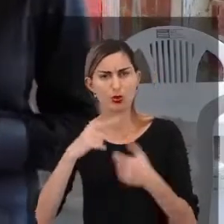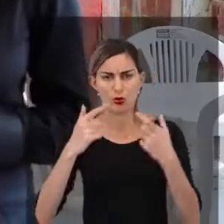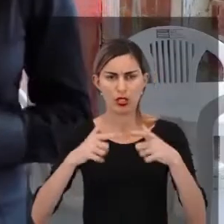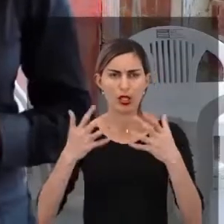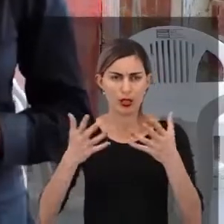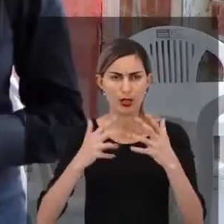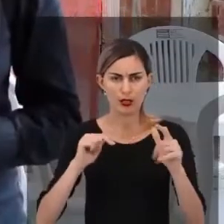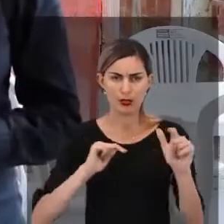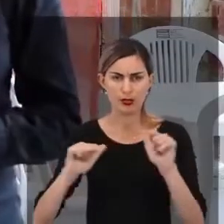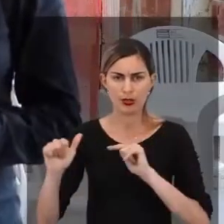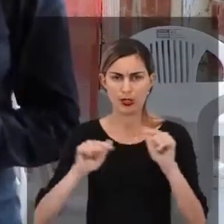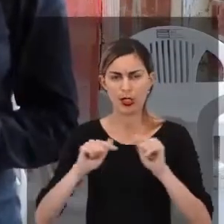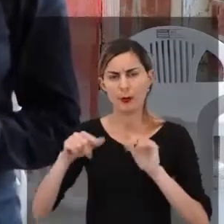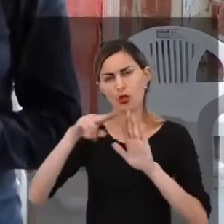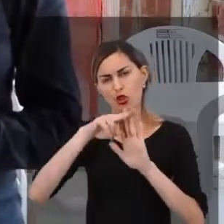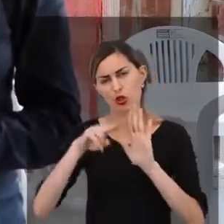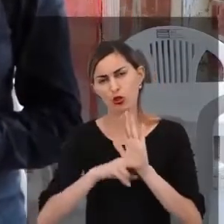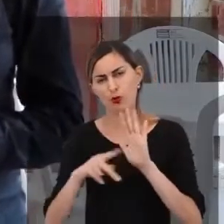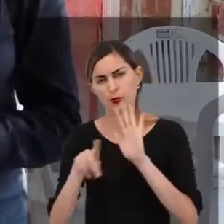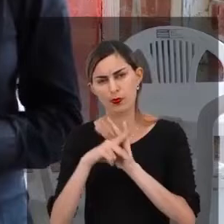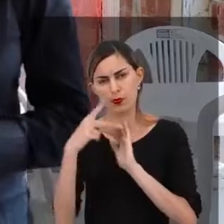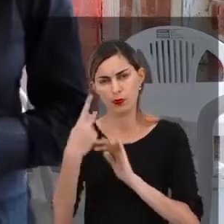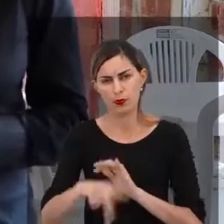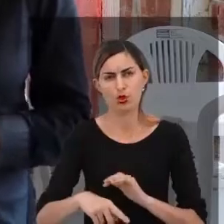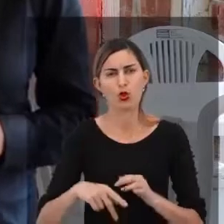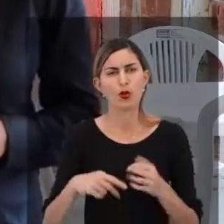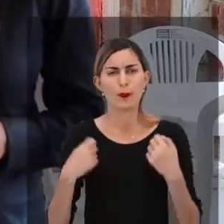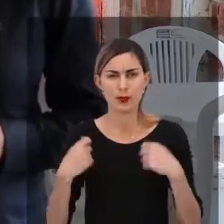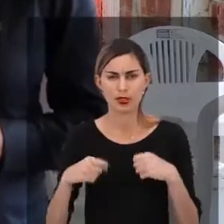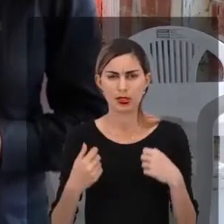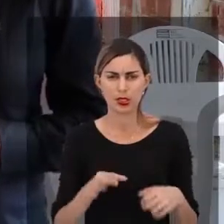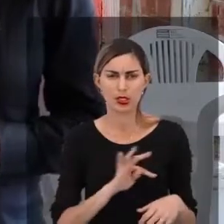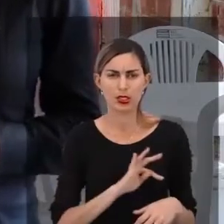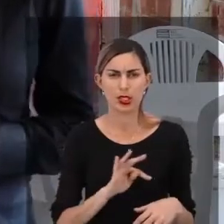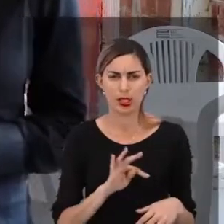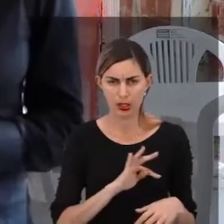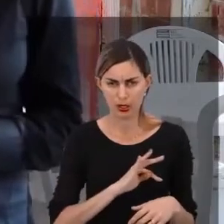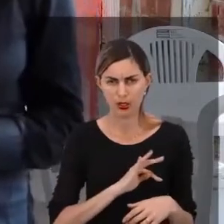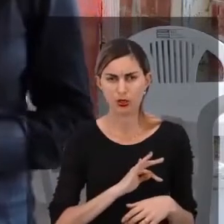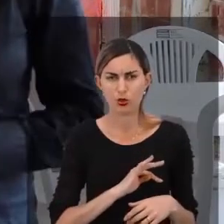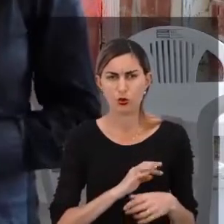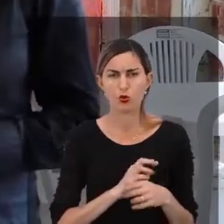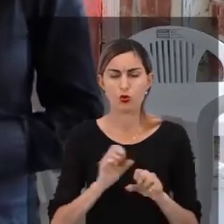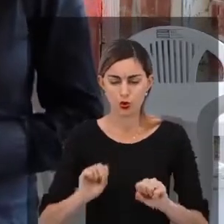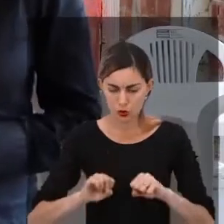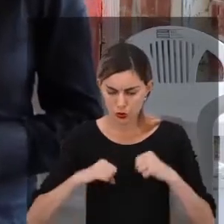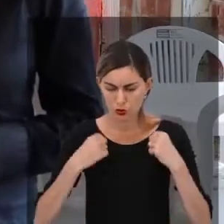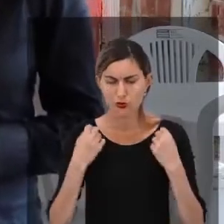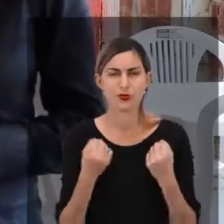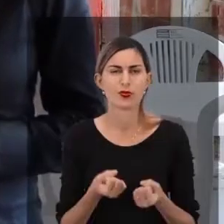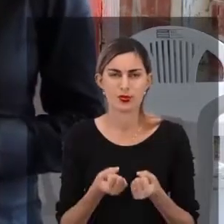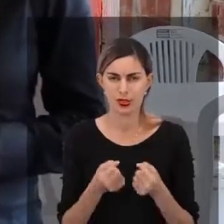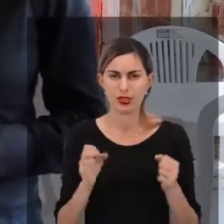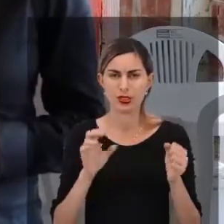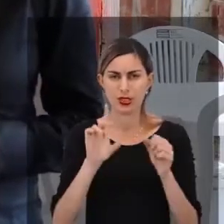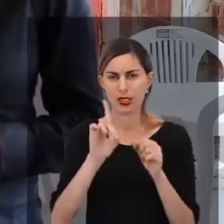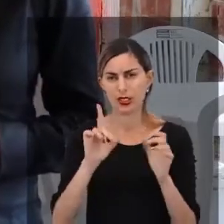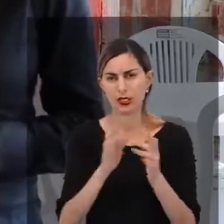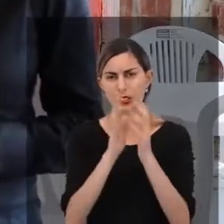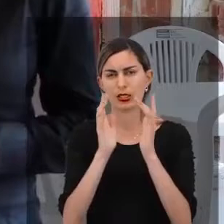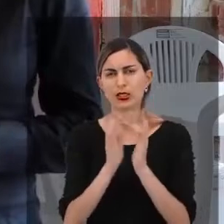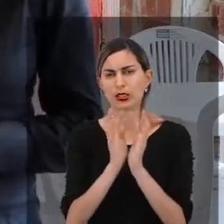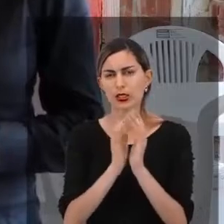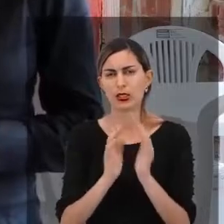setor que requer um trabalho que tem uma norma específica, mas que requer do técnico um esforço. Porque você